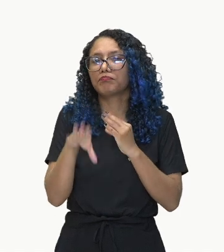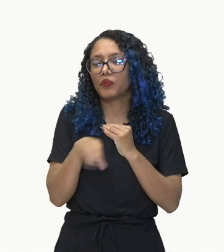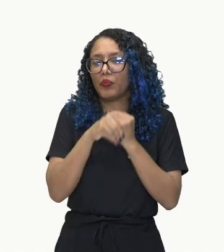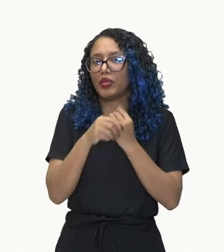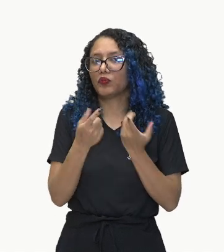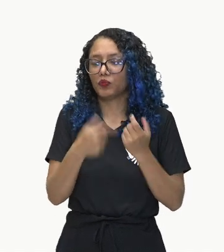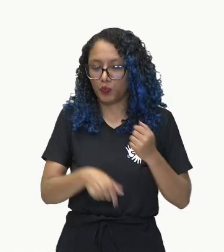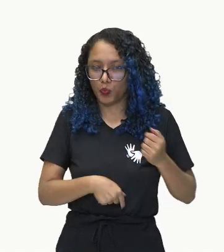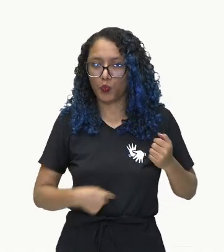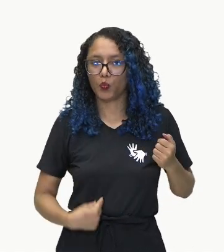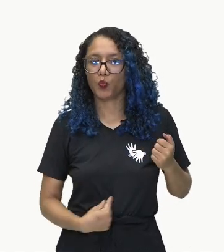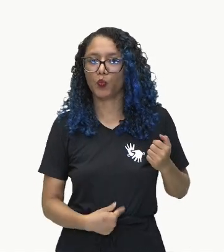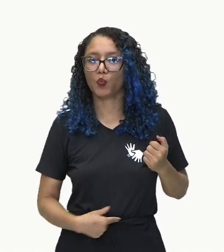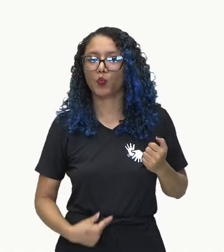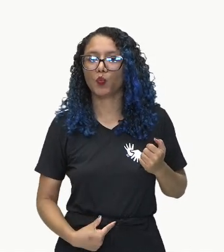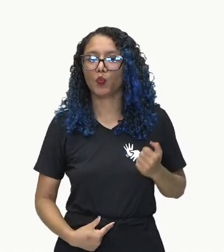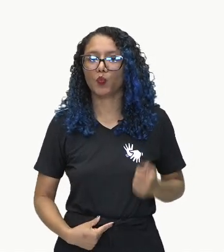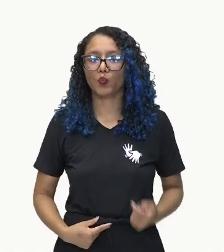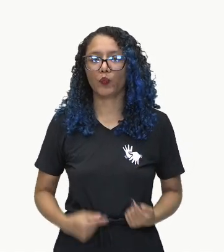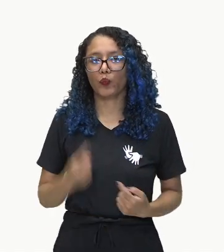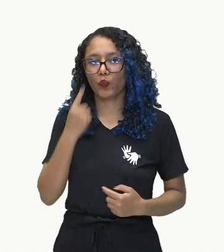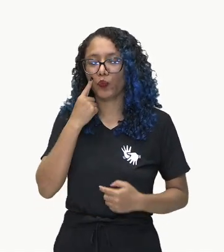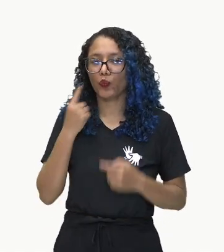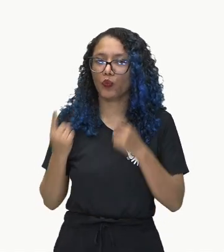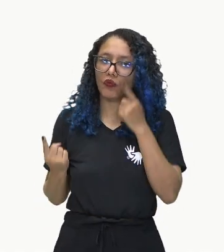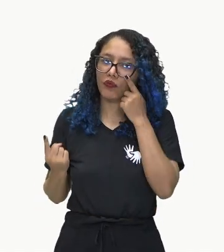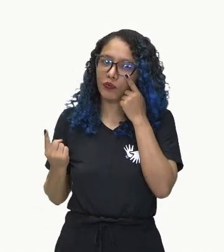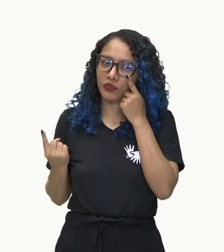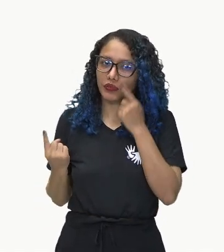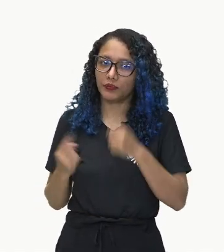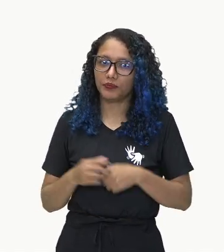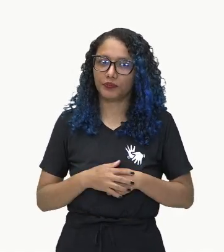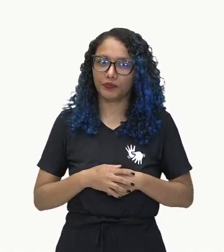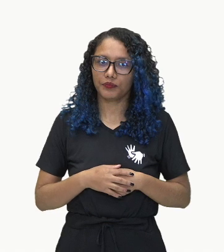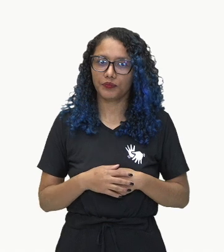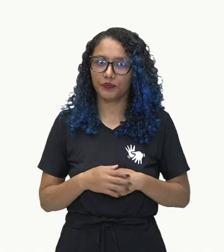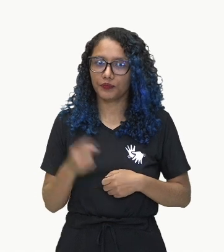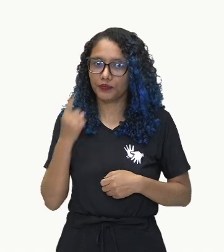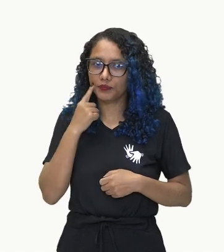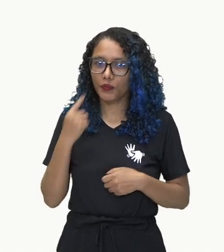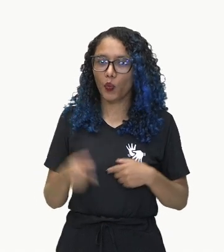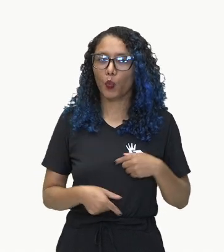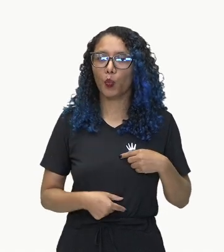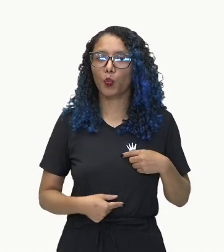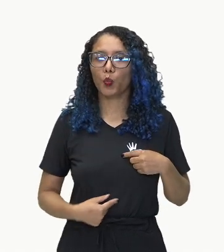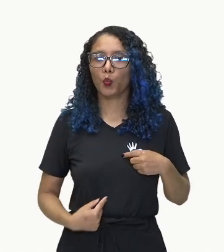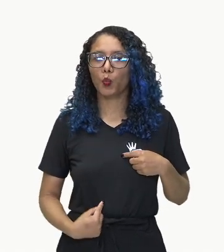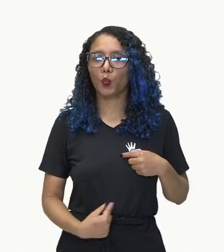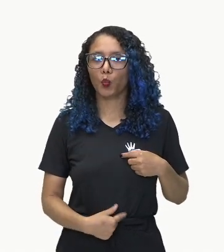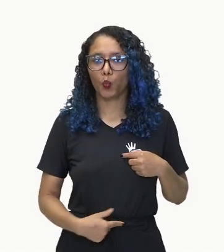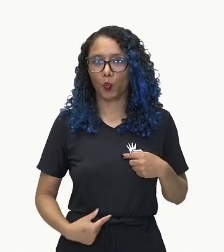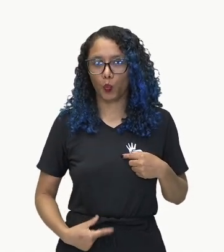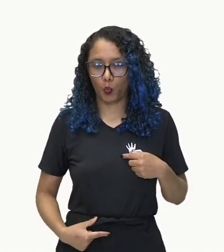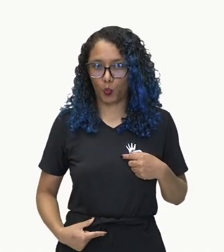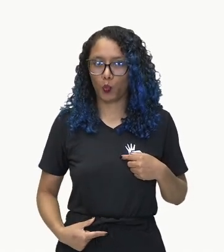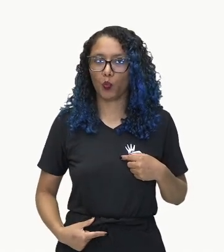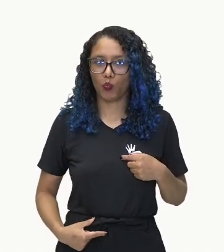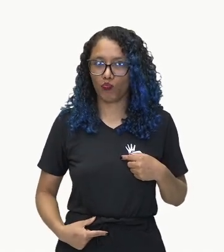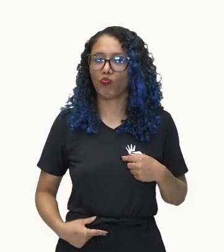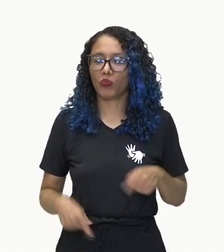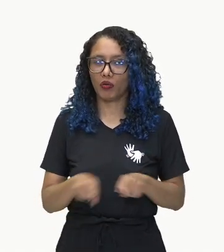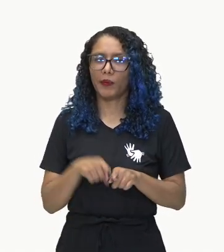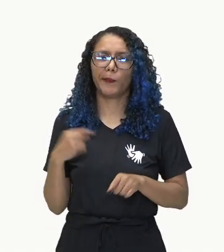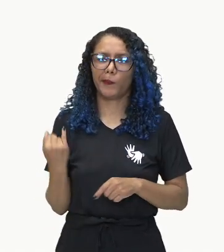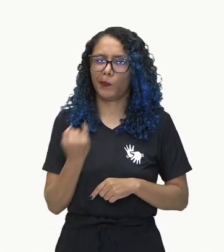ele está presente bem aqui, deixa eu marcar aqui para vocês. muito importante durante o processo de